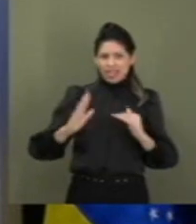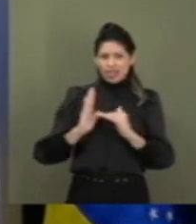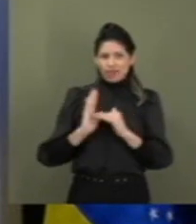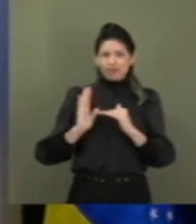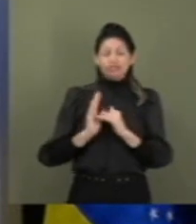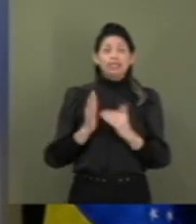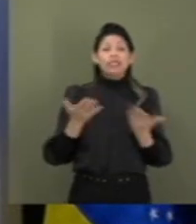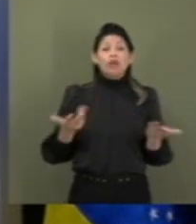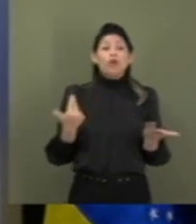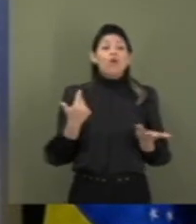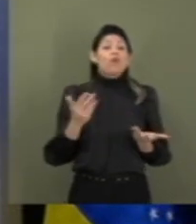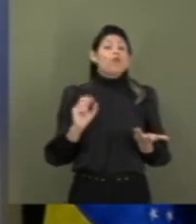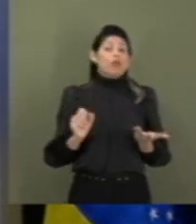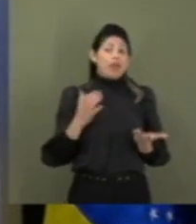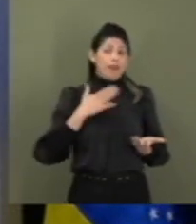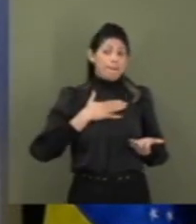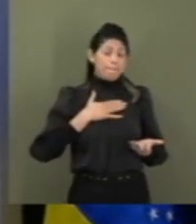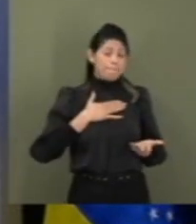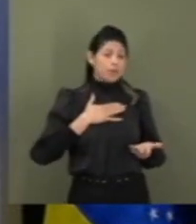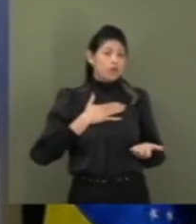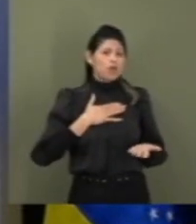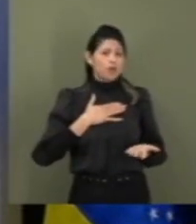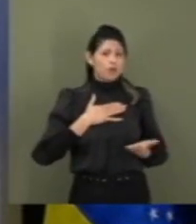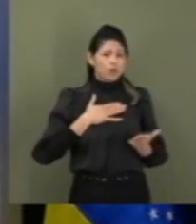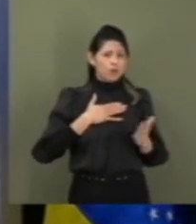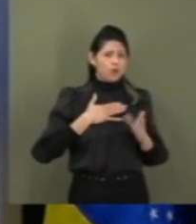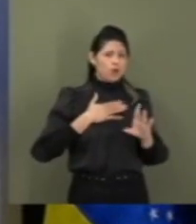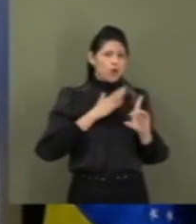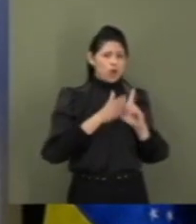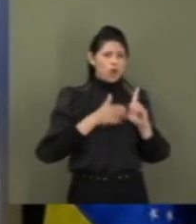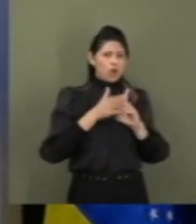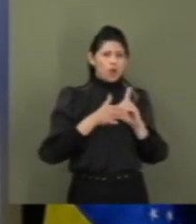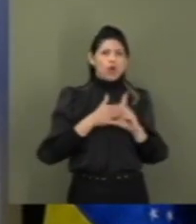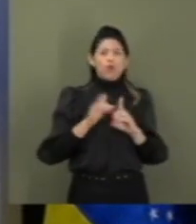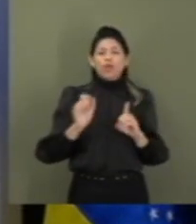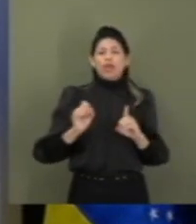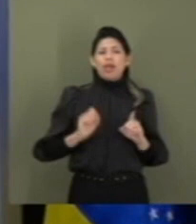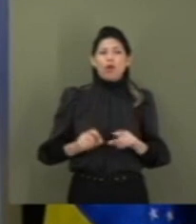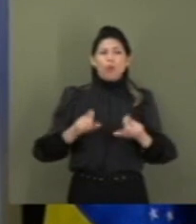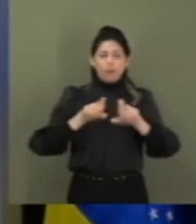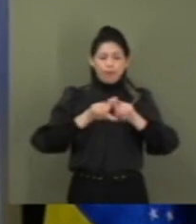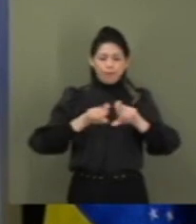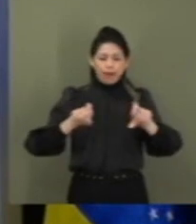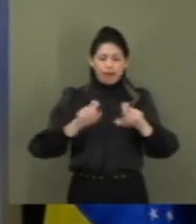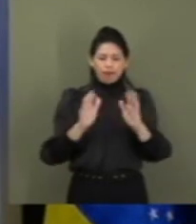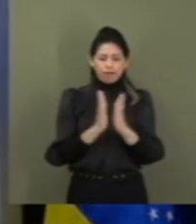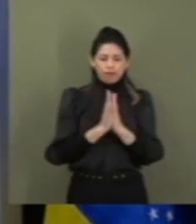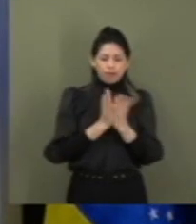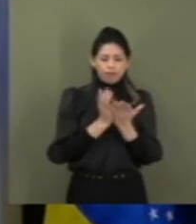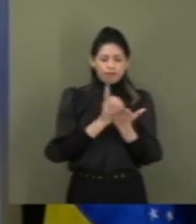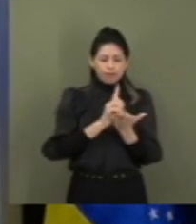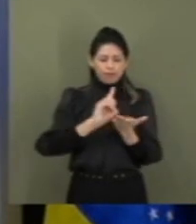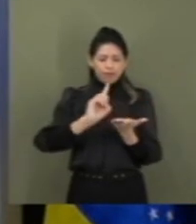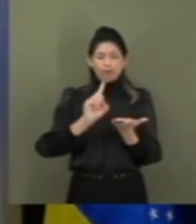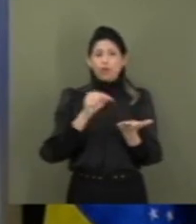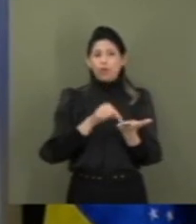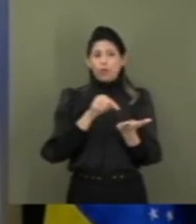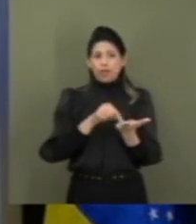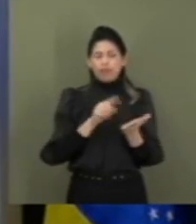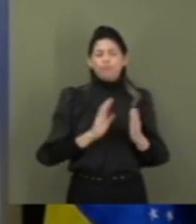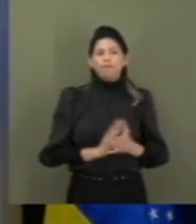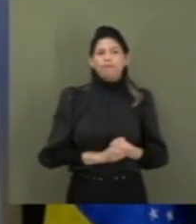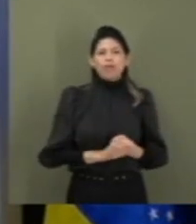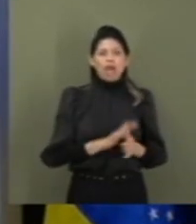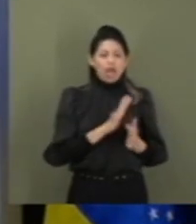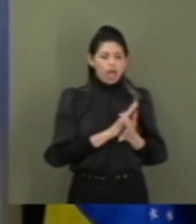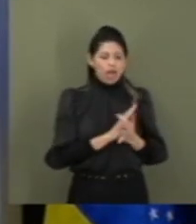Eu vou iniciar esse meu pronunciamento com uma profecia bíblica. A justiça é posta de